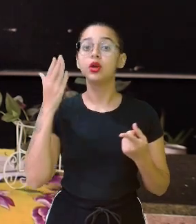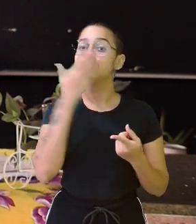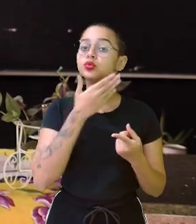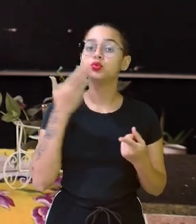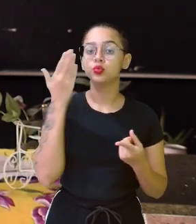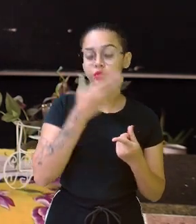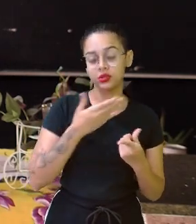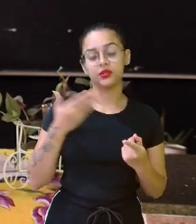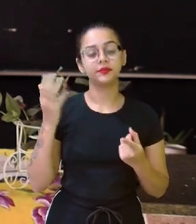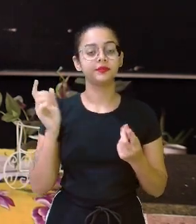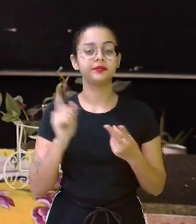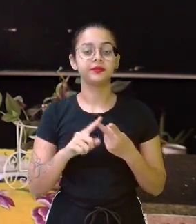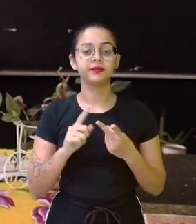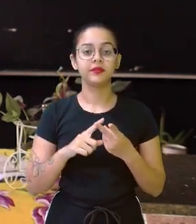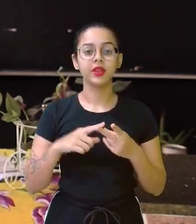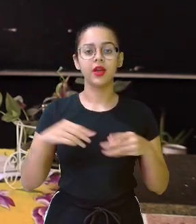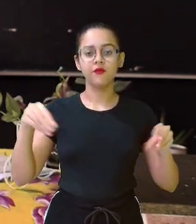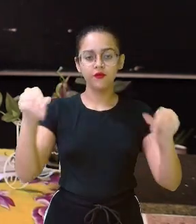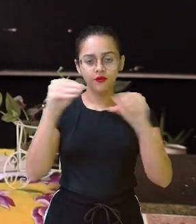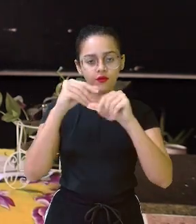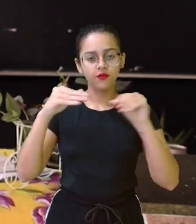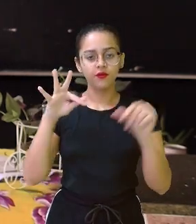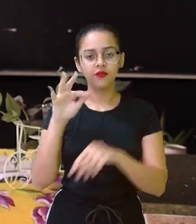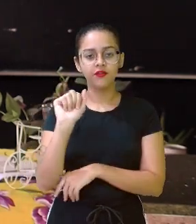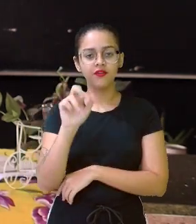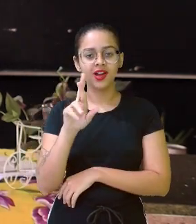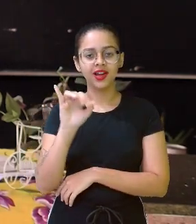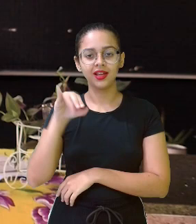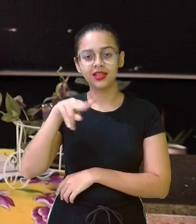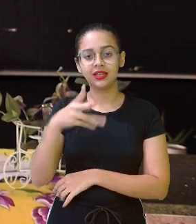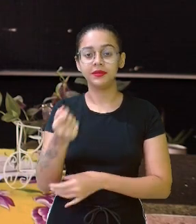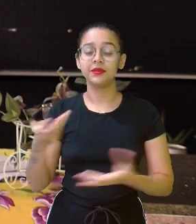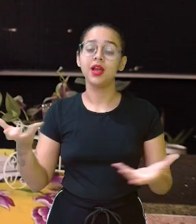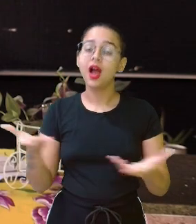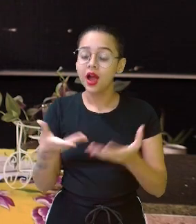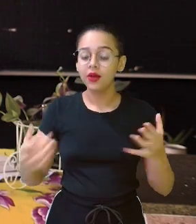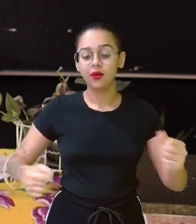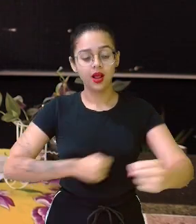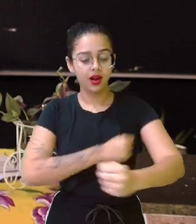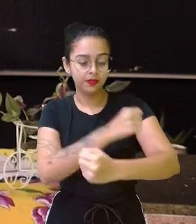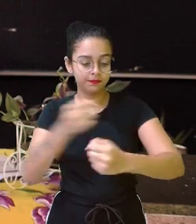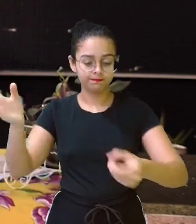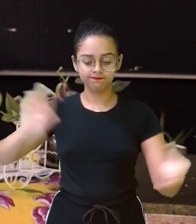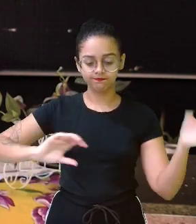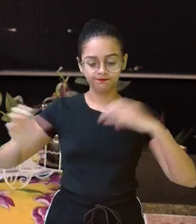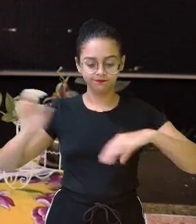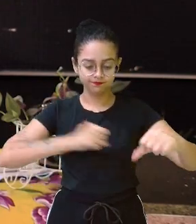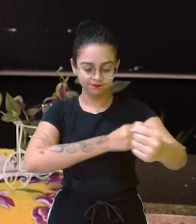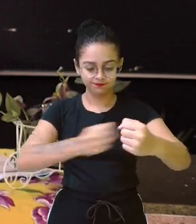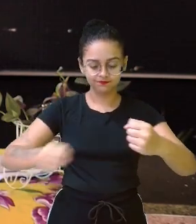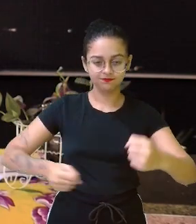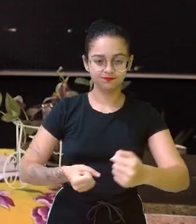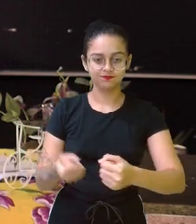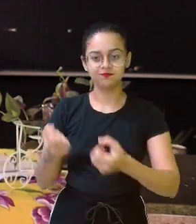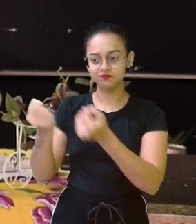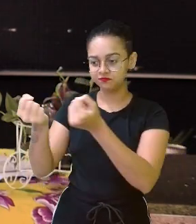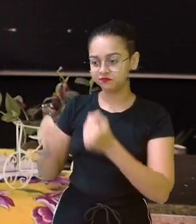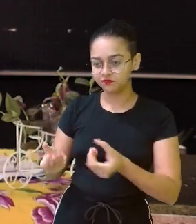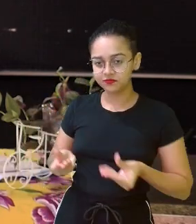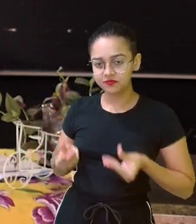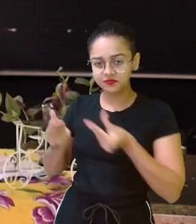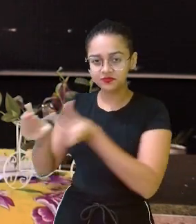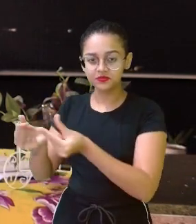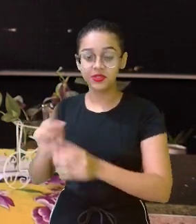Açúcar. E a farinha. Pronto. Agora eu vou ali mexer meus ingredientes e vou colocar esse bolo no forno. Já, já ele vai